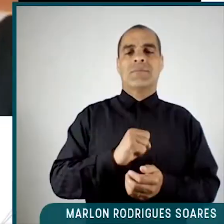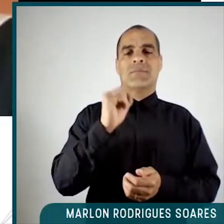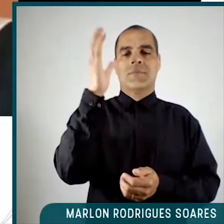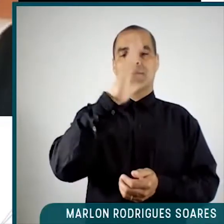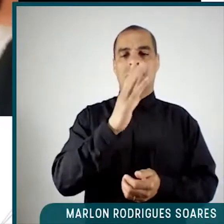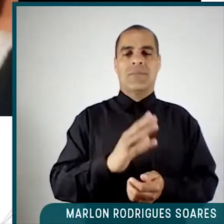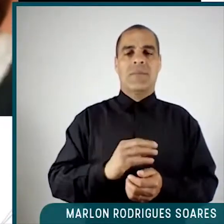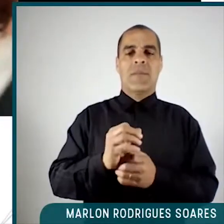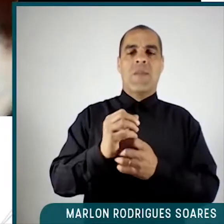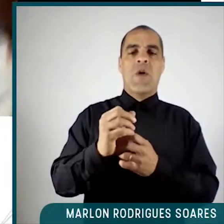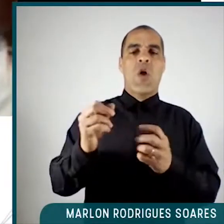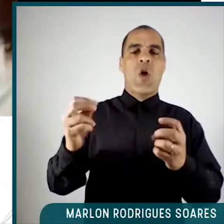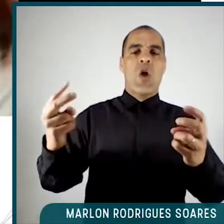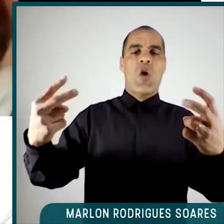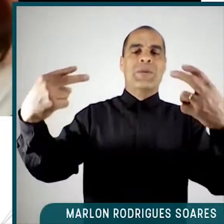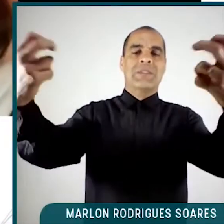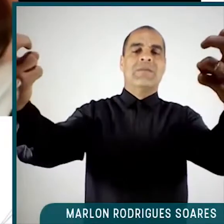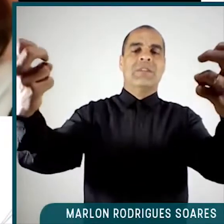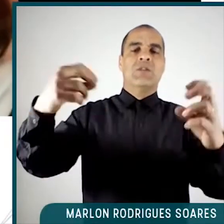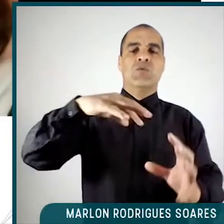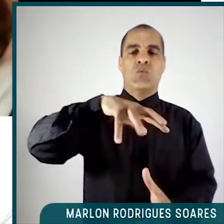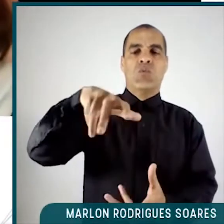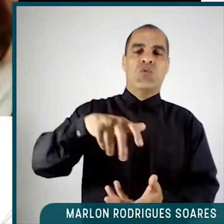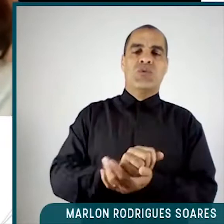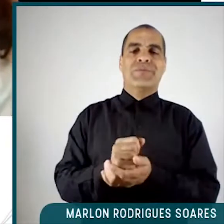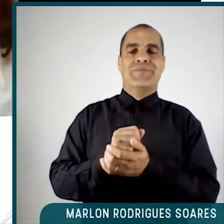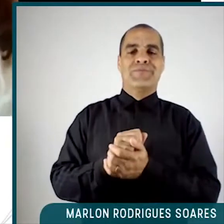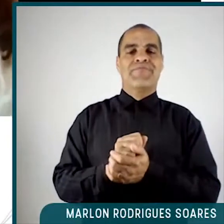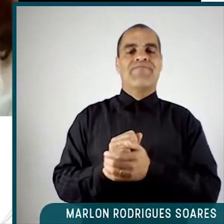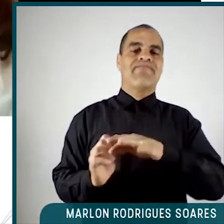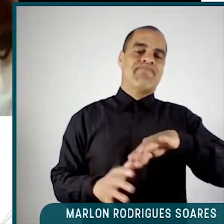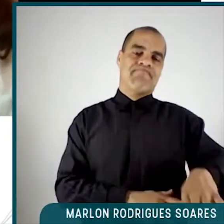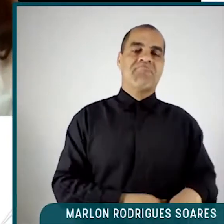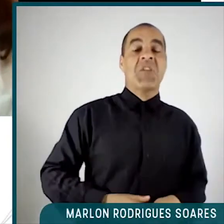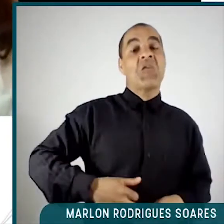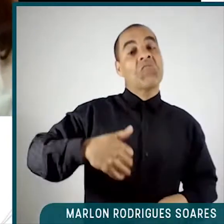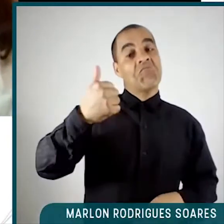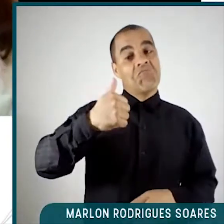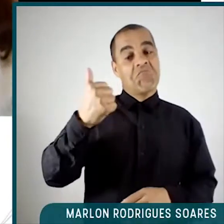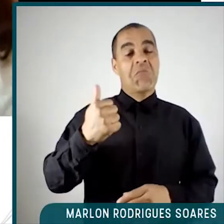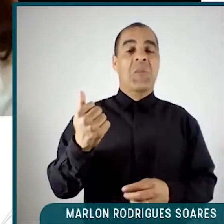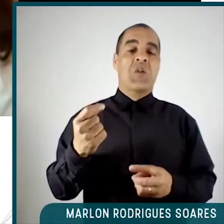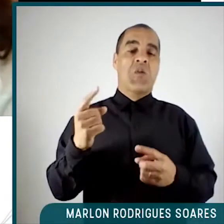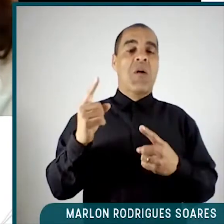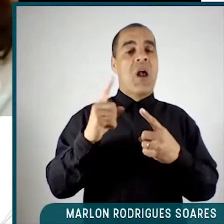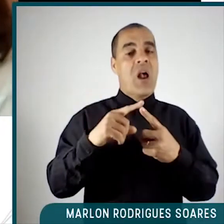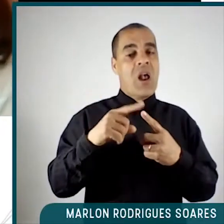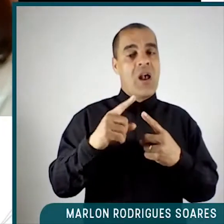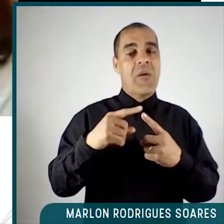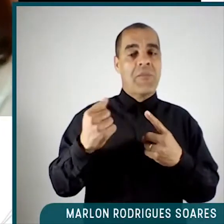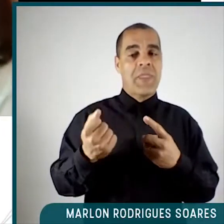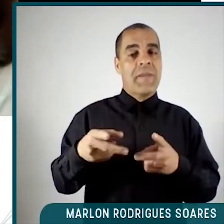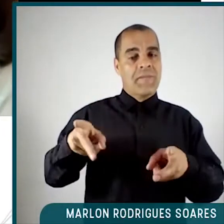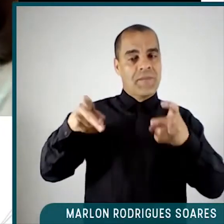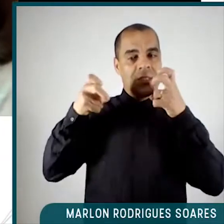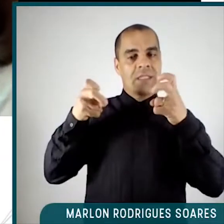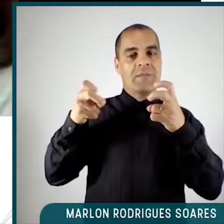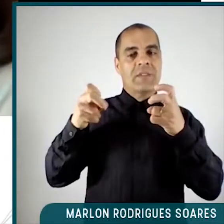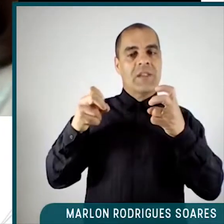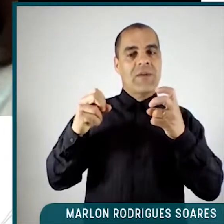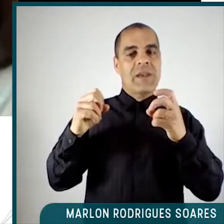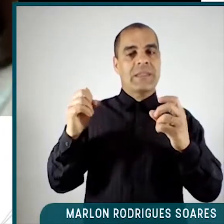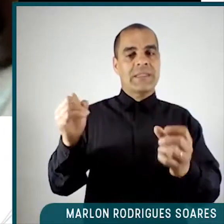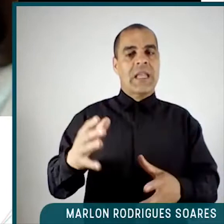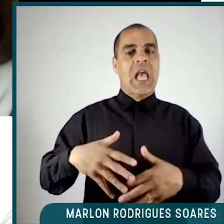Em primeiro lugar, a gente sabe que, pelo menos a minha percepção, é que essa recuperação